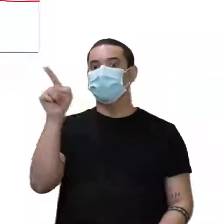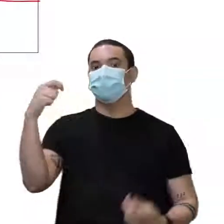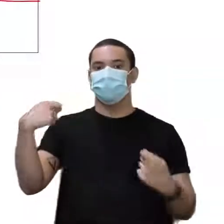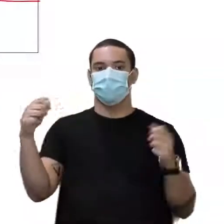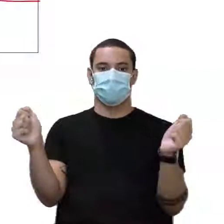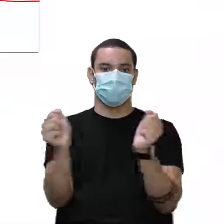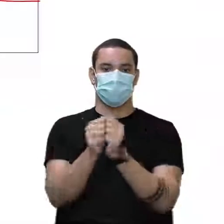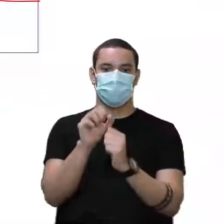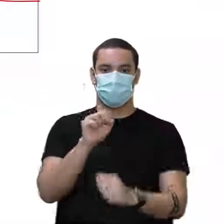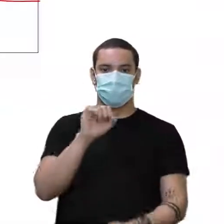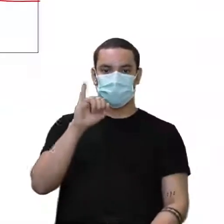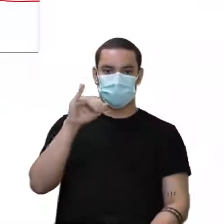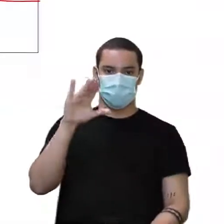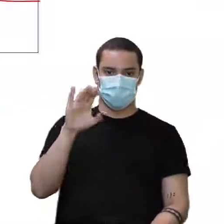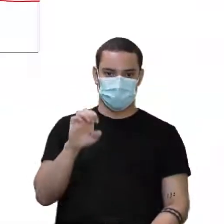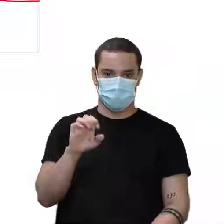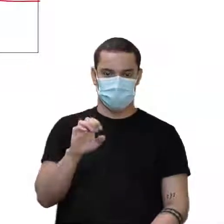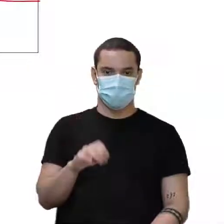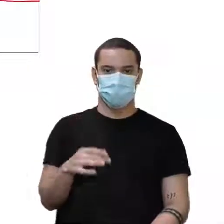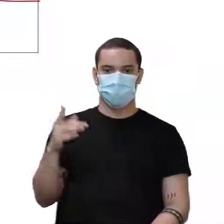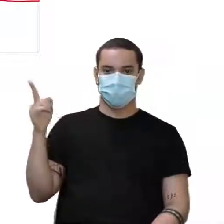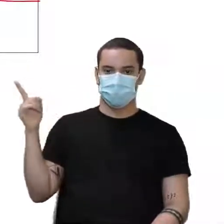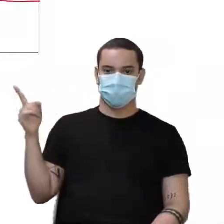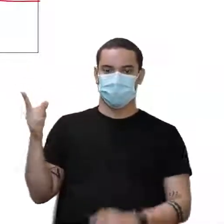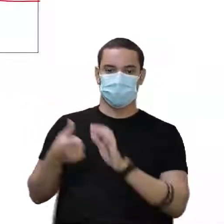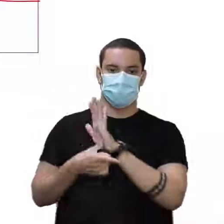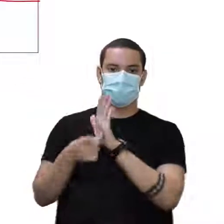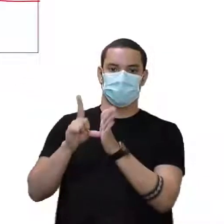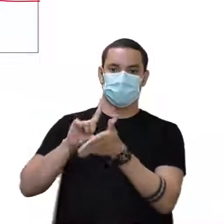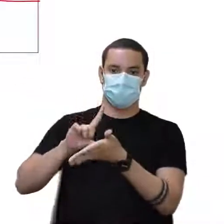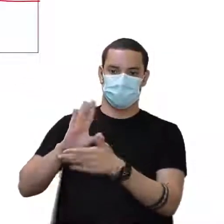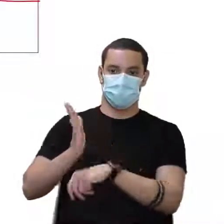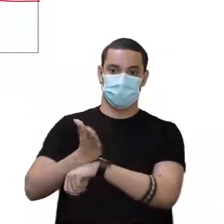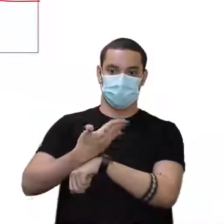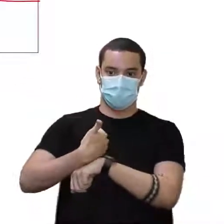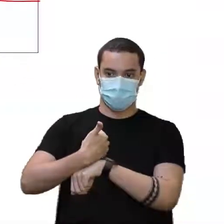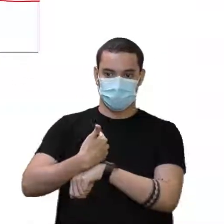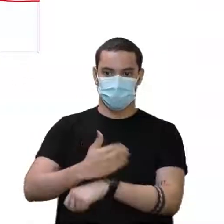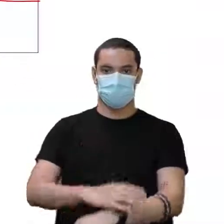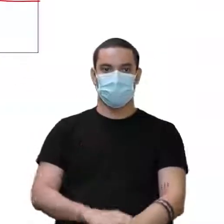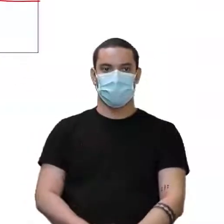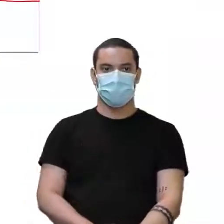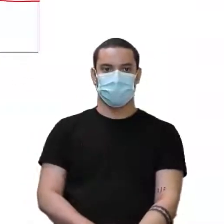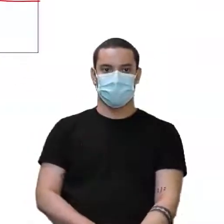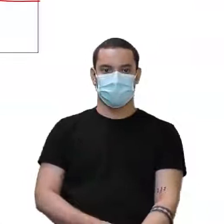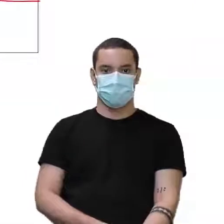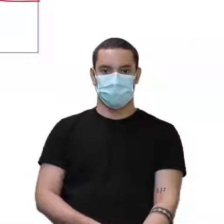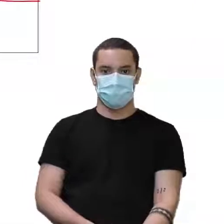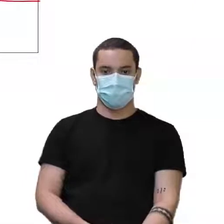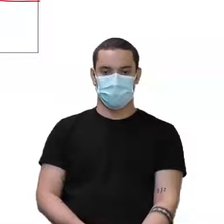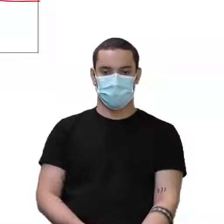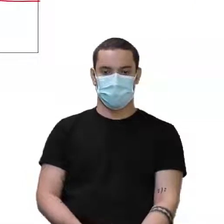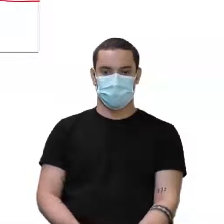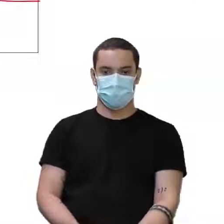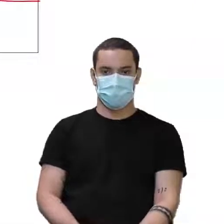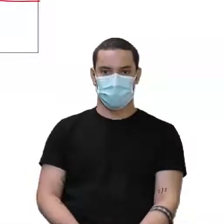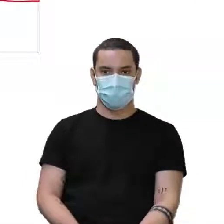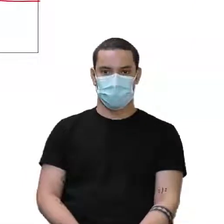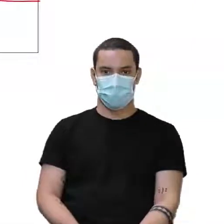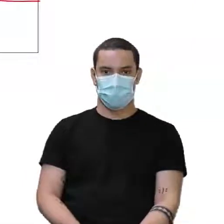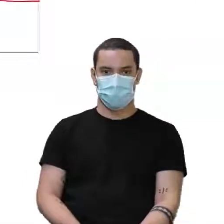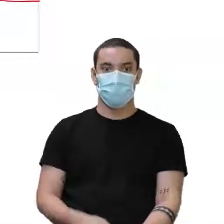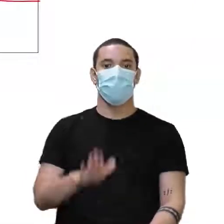ok? E o before, que significa antes, tá? A gente também já viu junto com